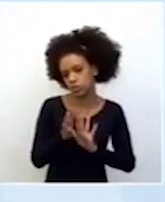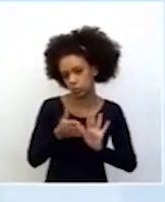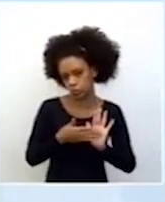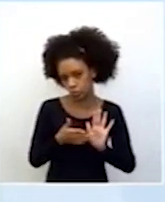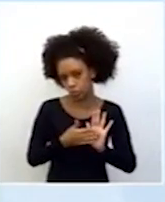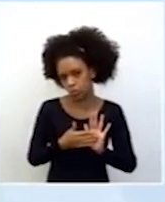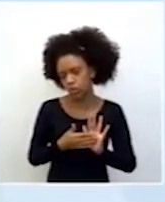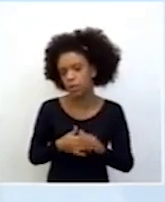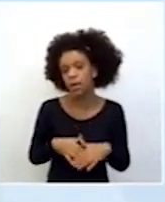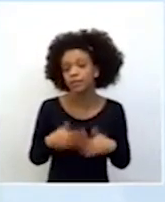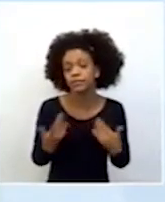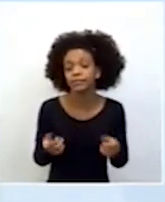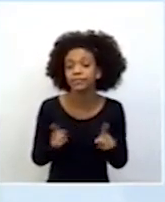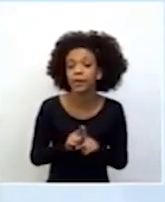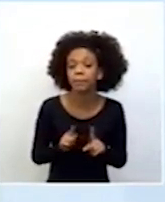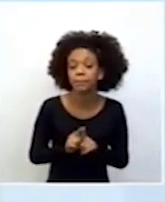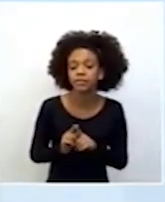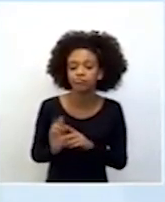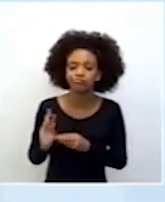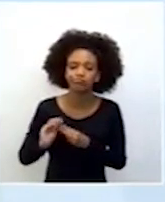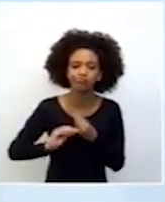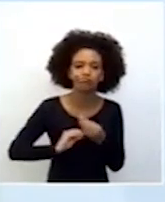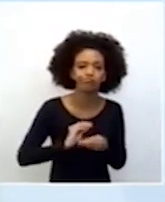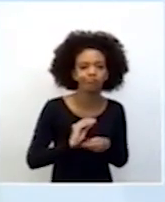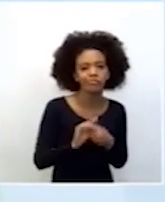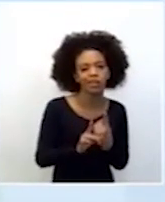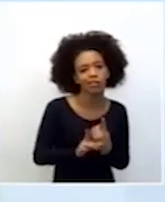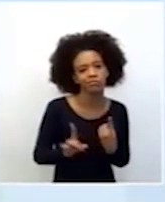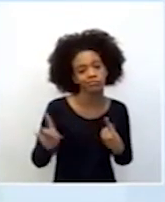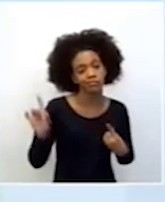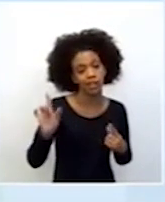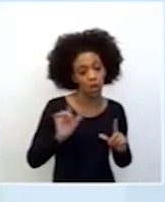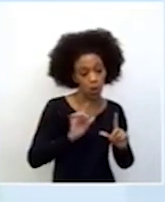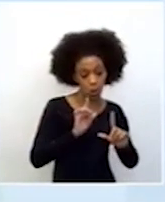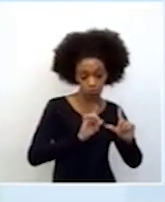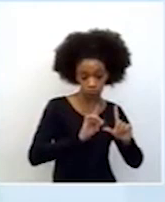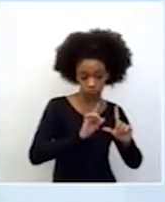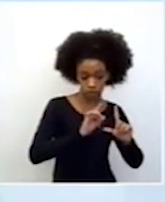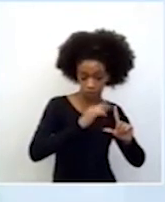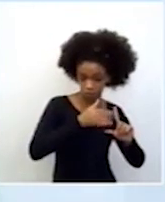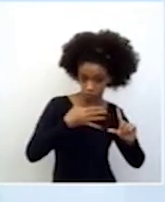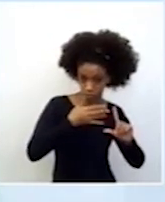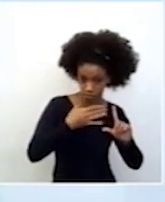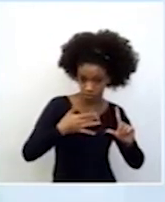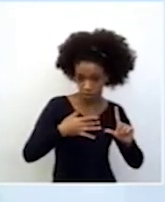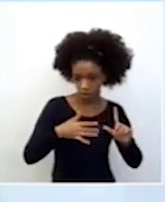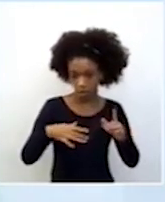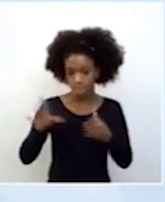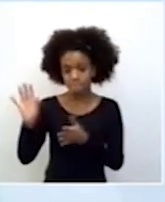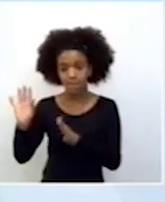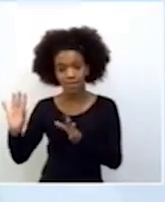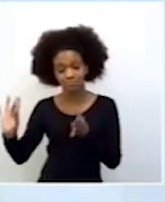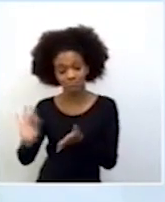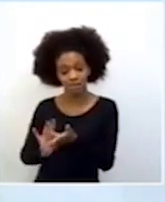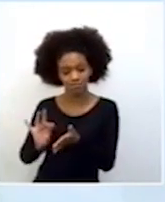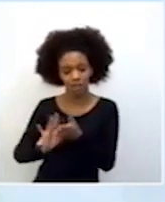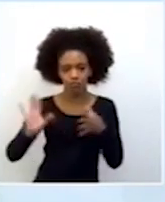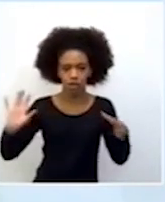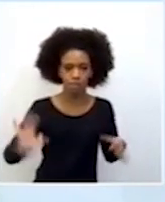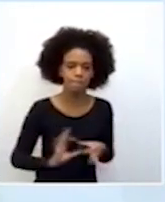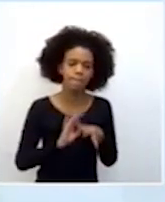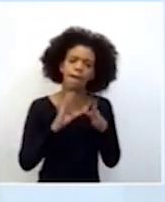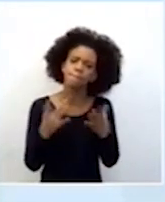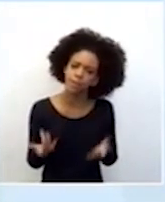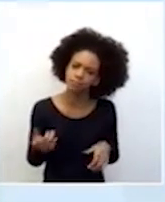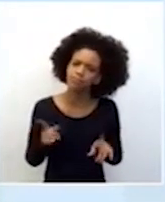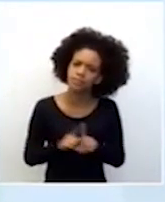retratar. São distorções que distanciam o desenho da realidade, mas o aproximam da verdade. Ao mesmo